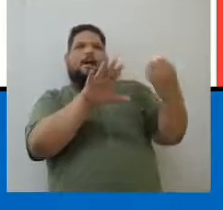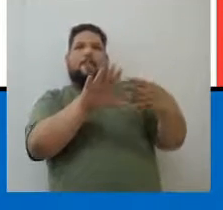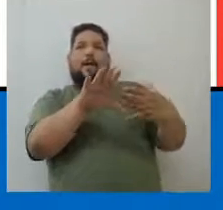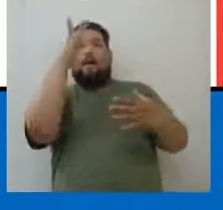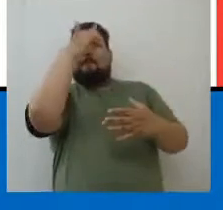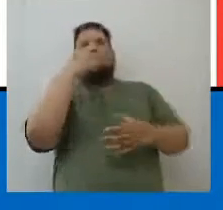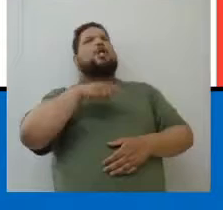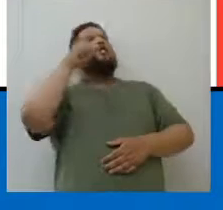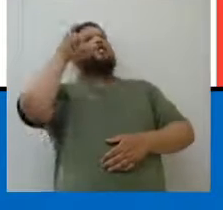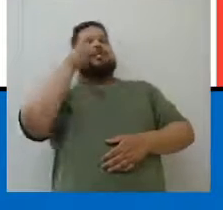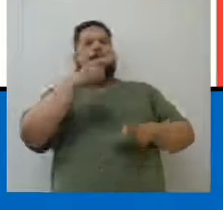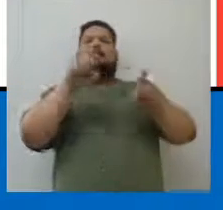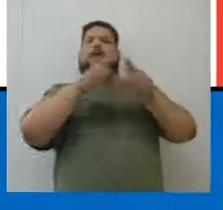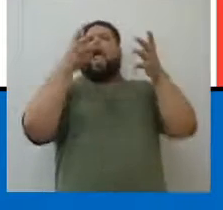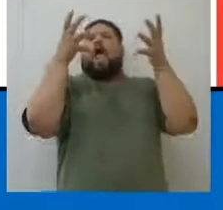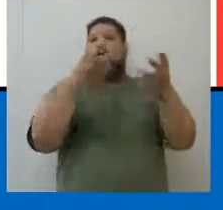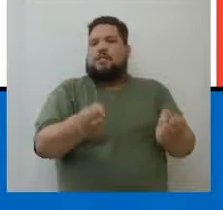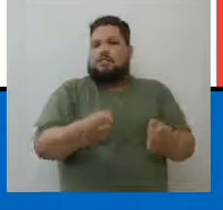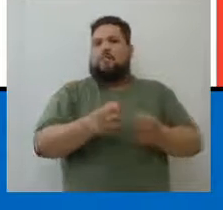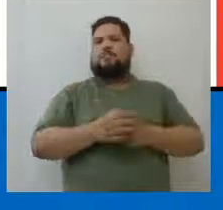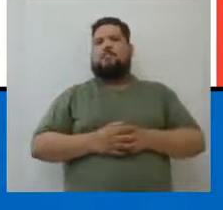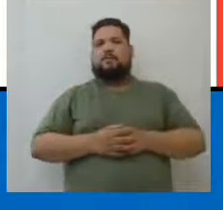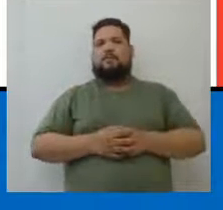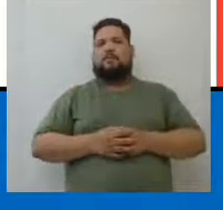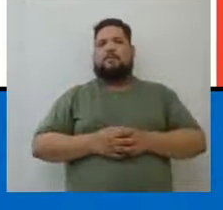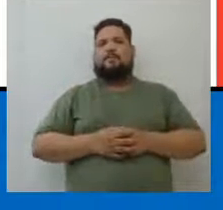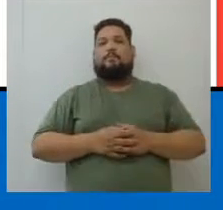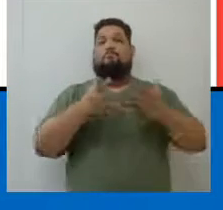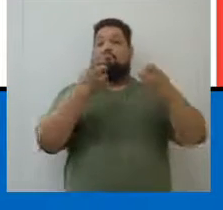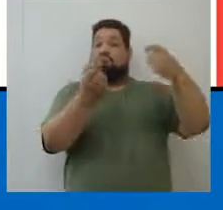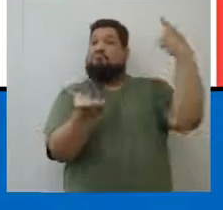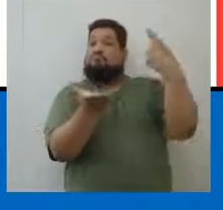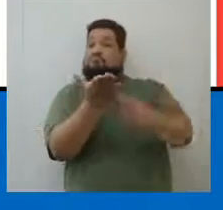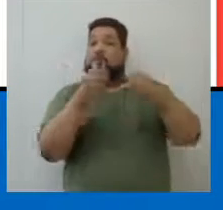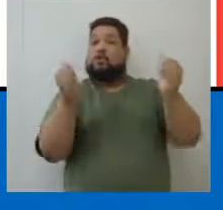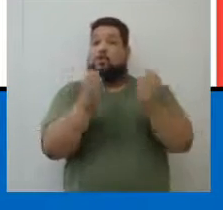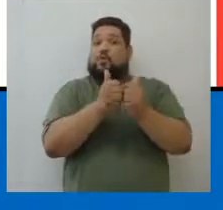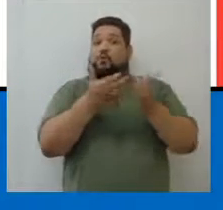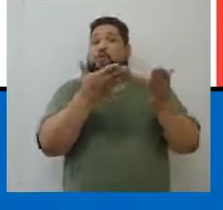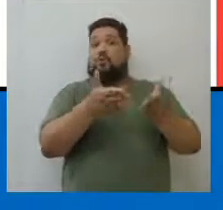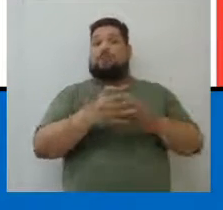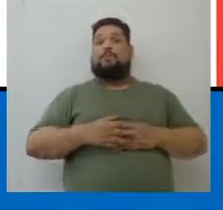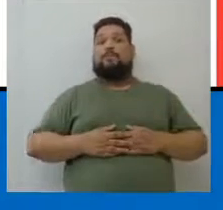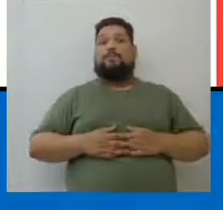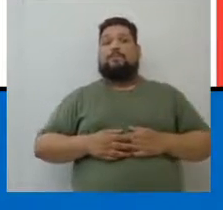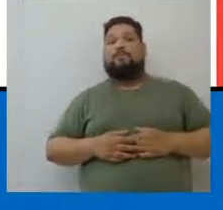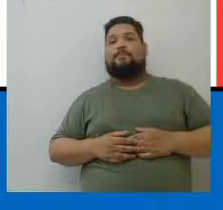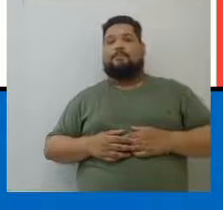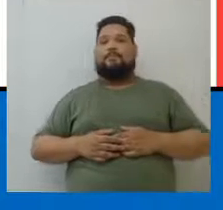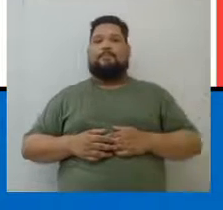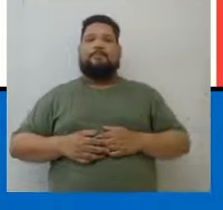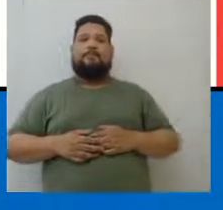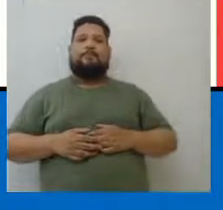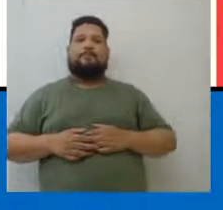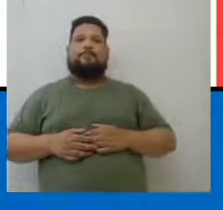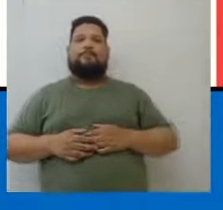pessoas comecem a aderir à causa desses cyberativistas. Ok, gente? Vamos continuar.